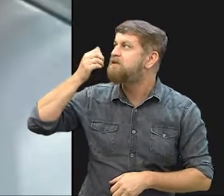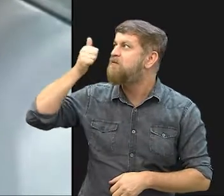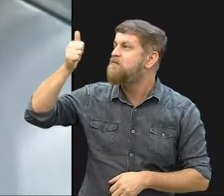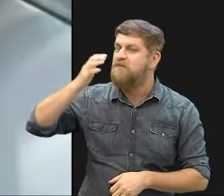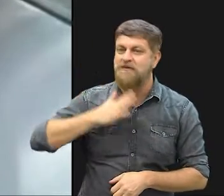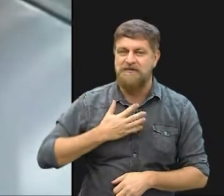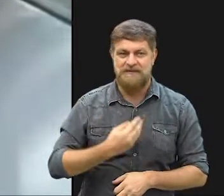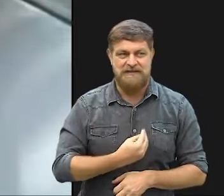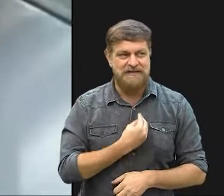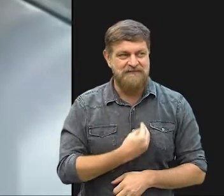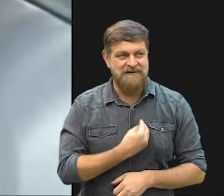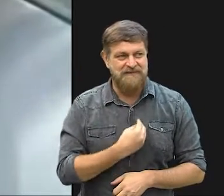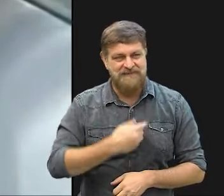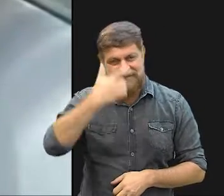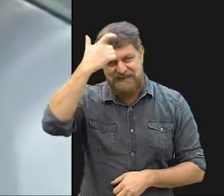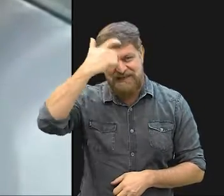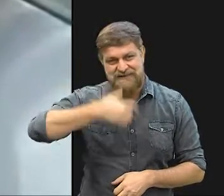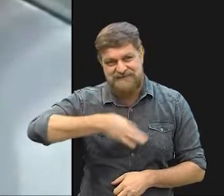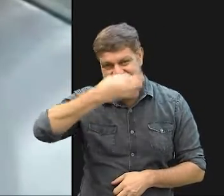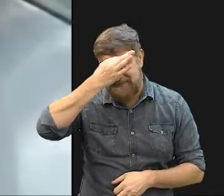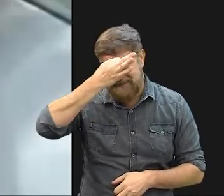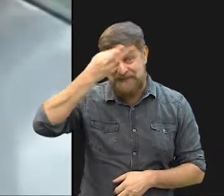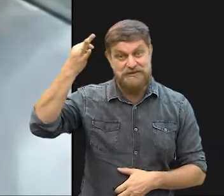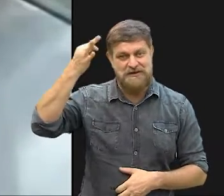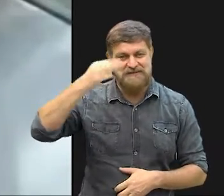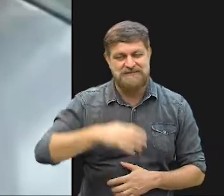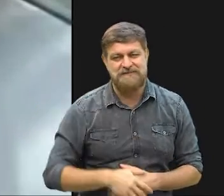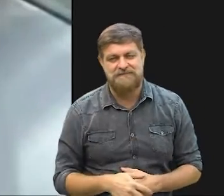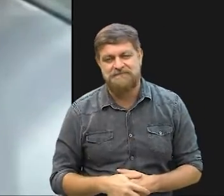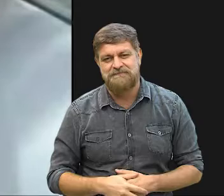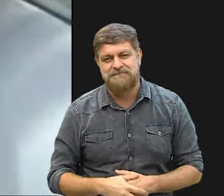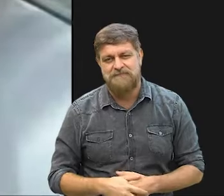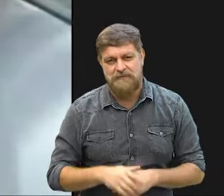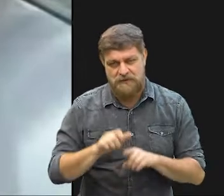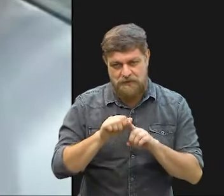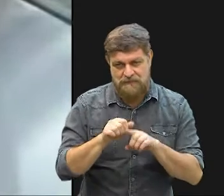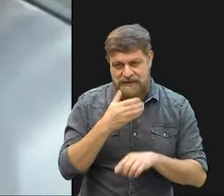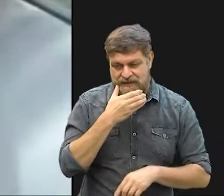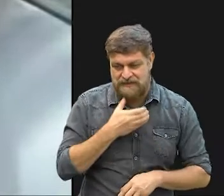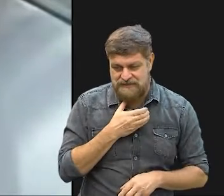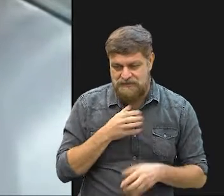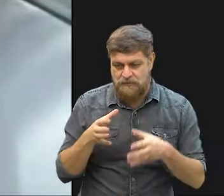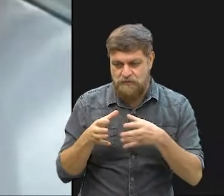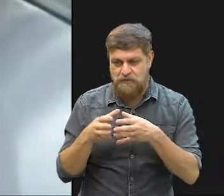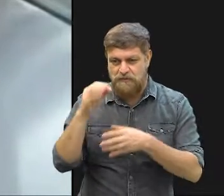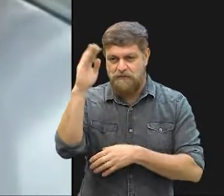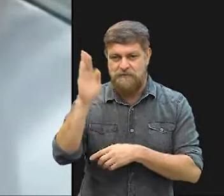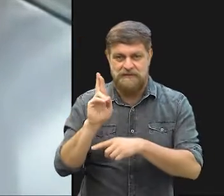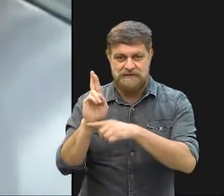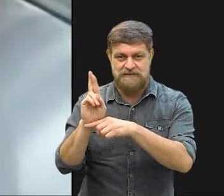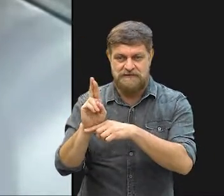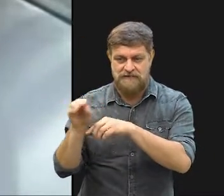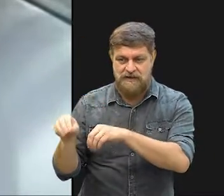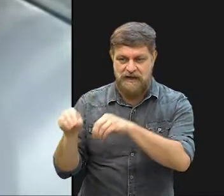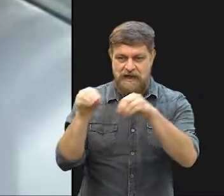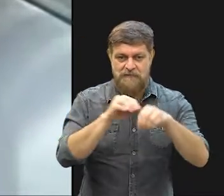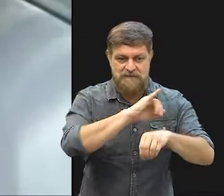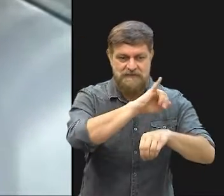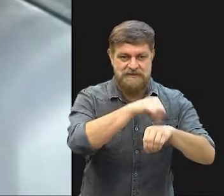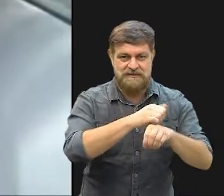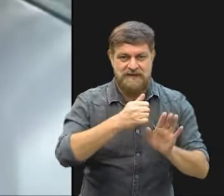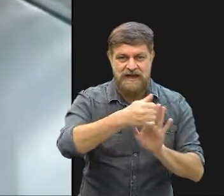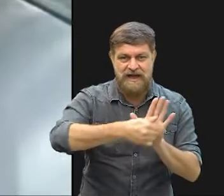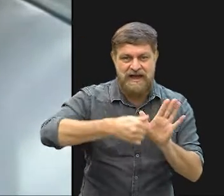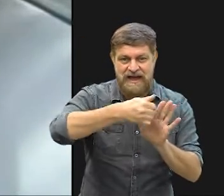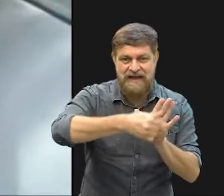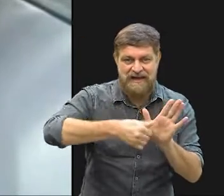minha vida, e eu sou uma pessoa de tanta sorte que, assim, eu estava em dezembro na seleção, e em janeiro eu fui para a